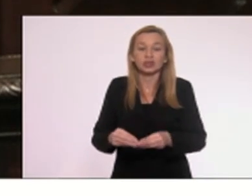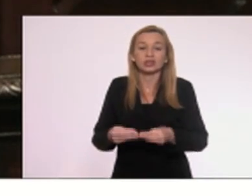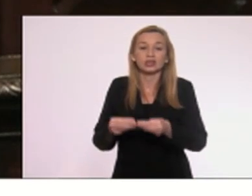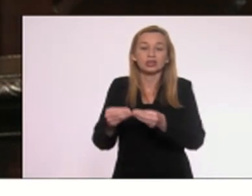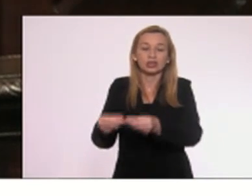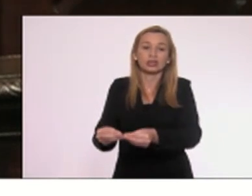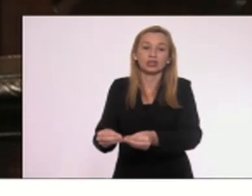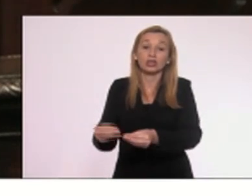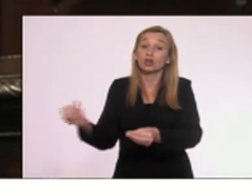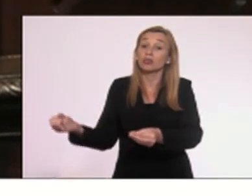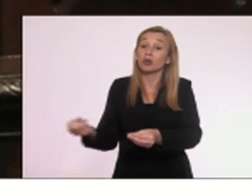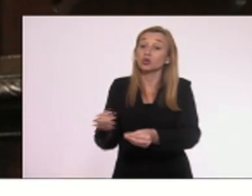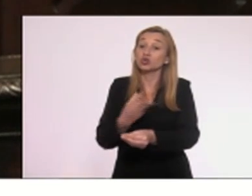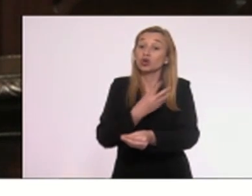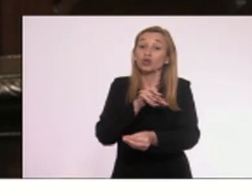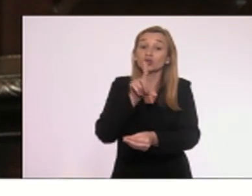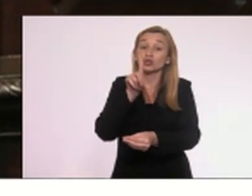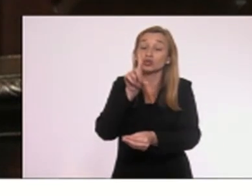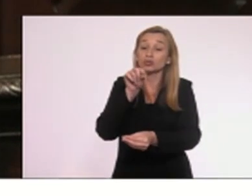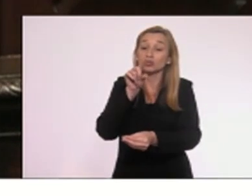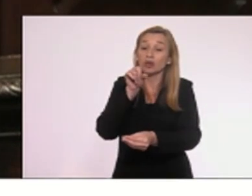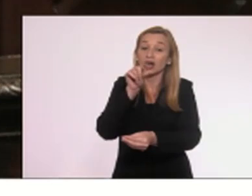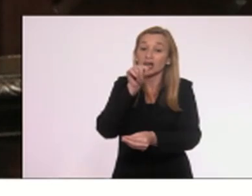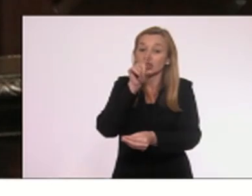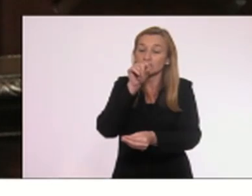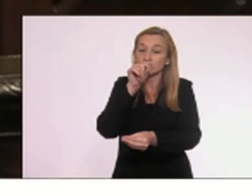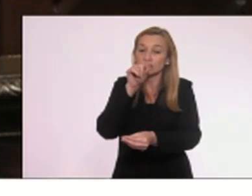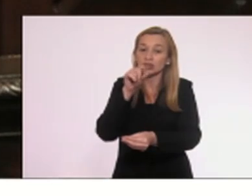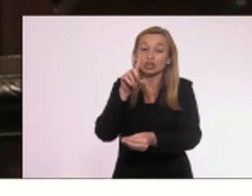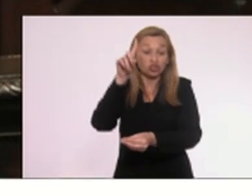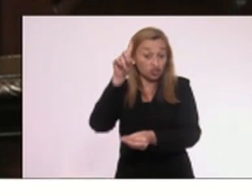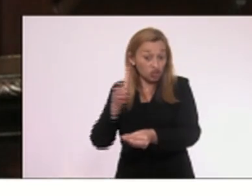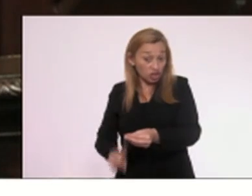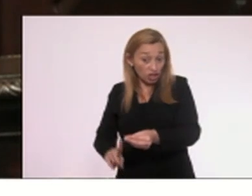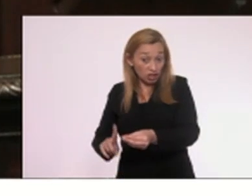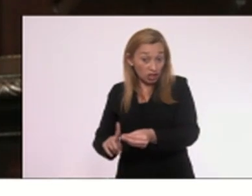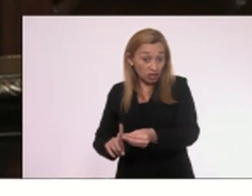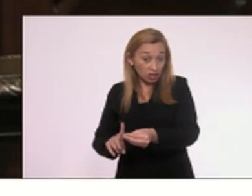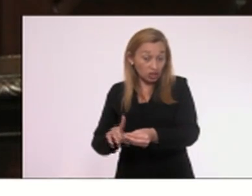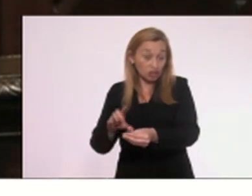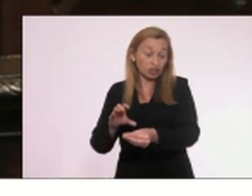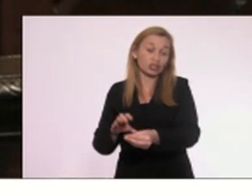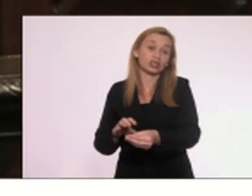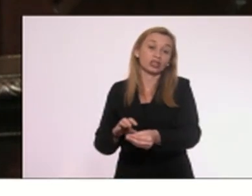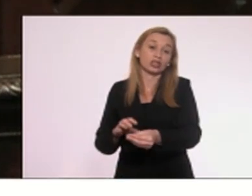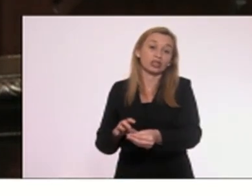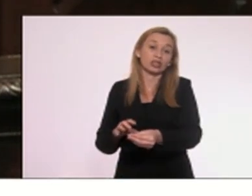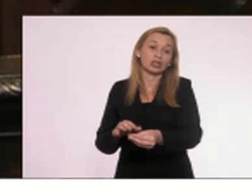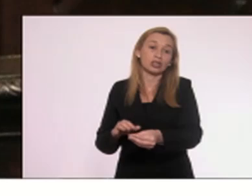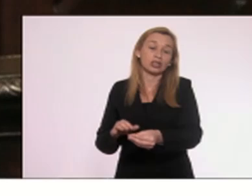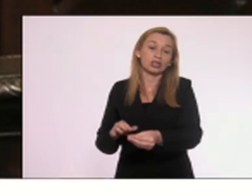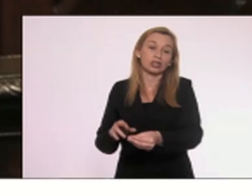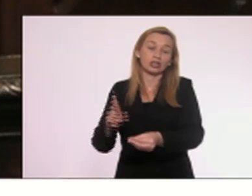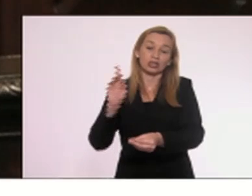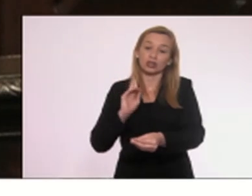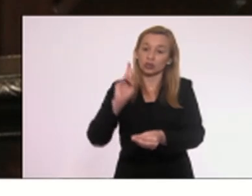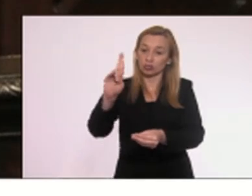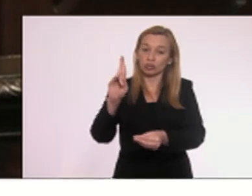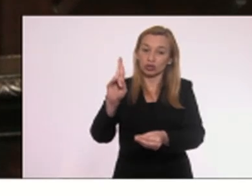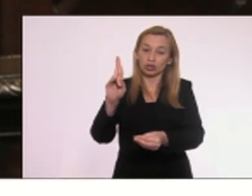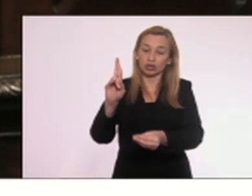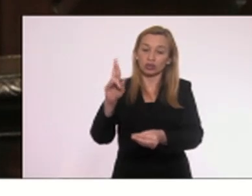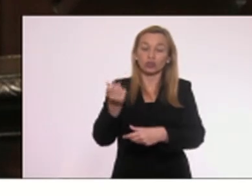esses novos pássaros de direita xiita assumiriam o controle